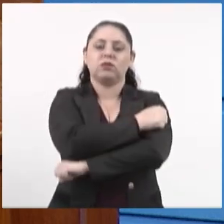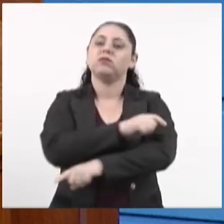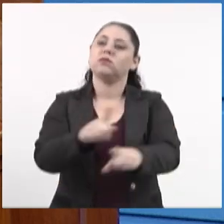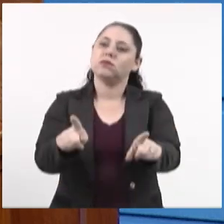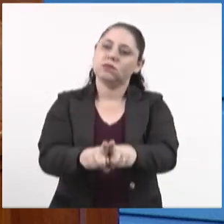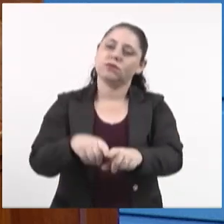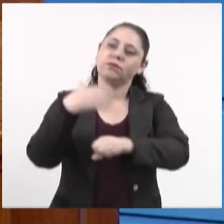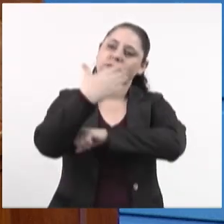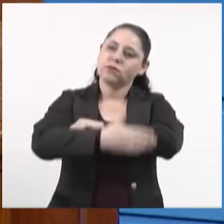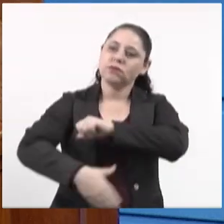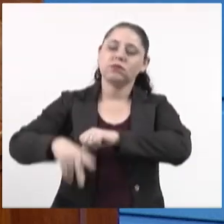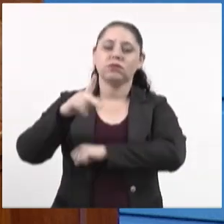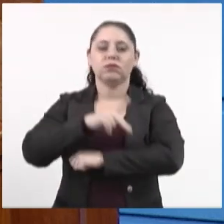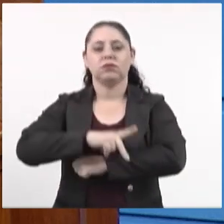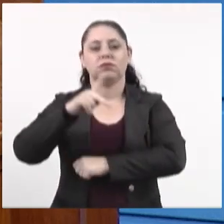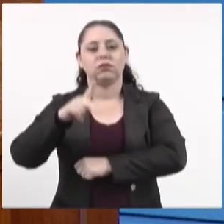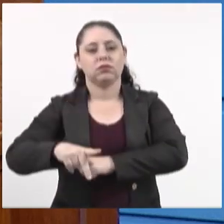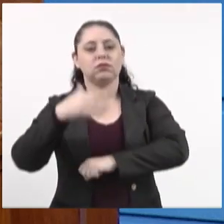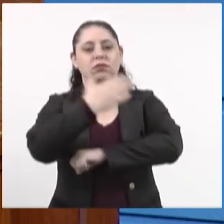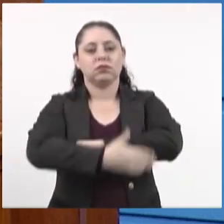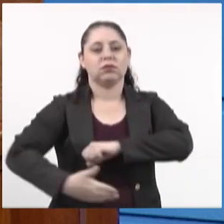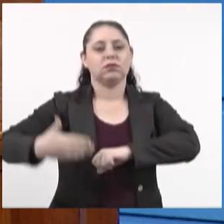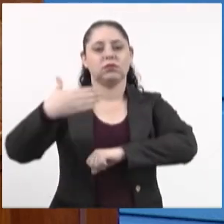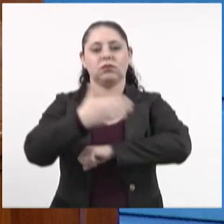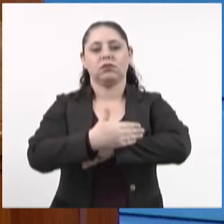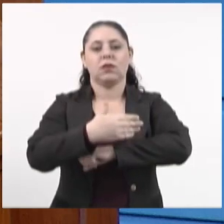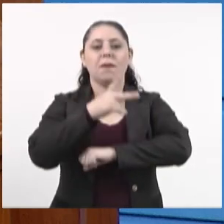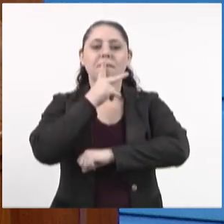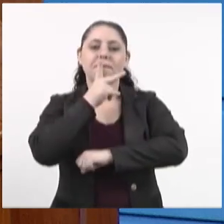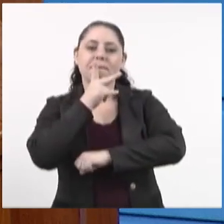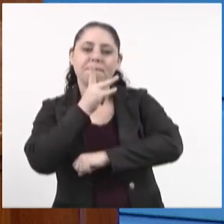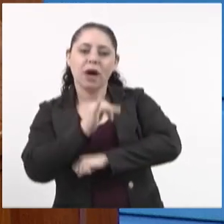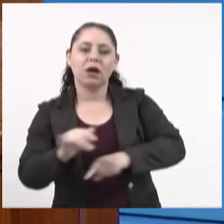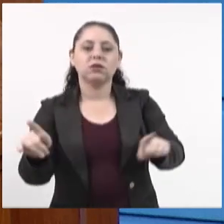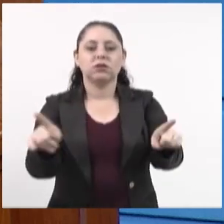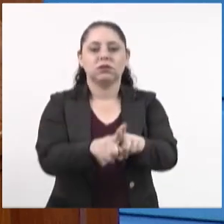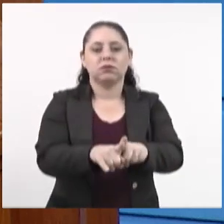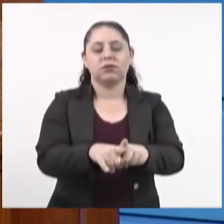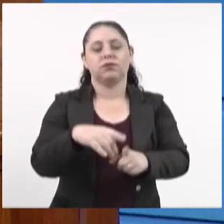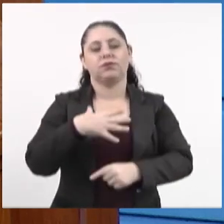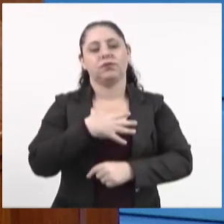alunos, proteger professores e proteger os pais